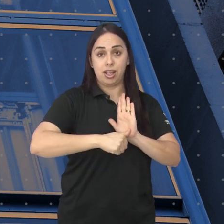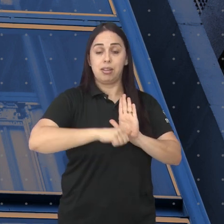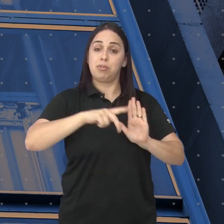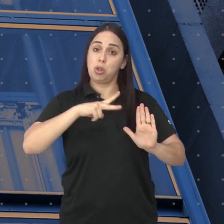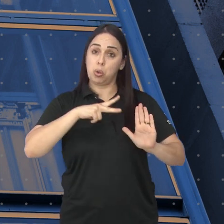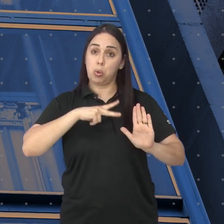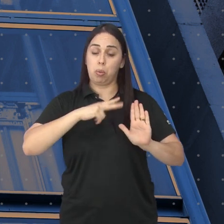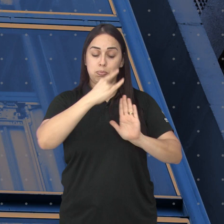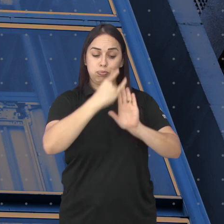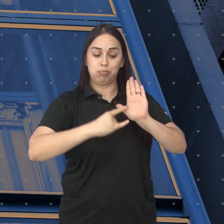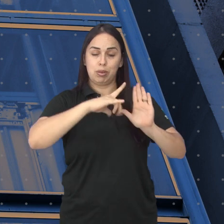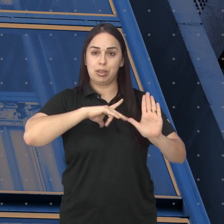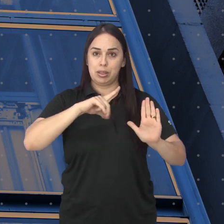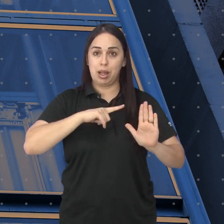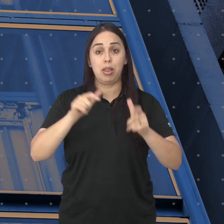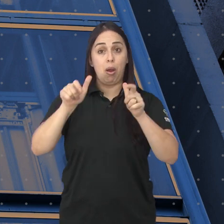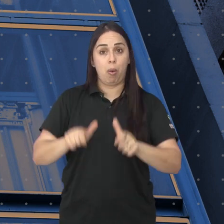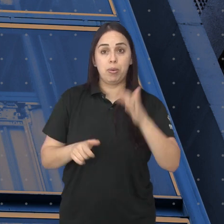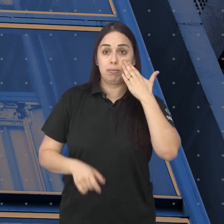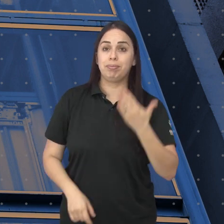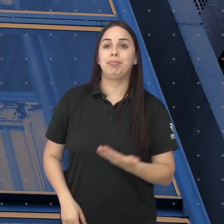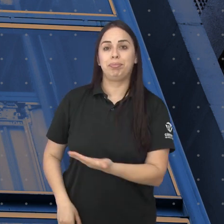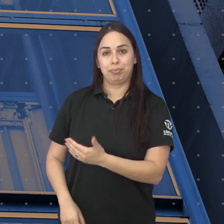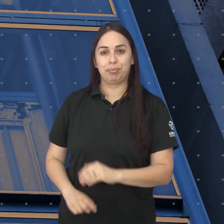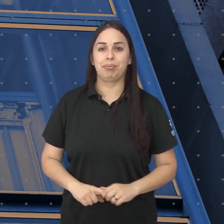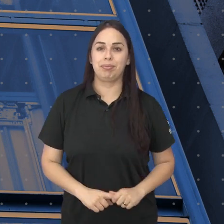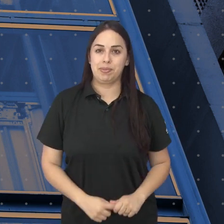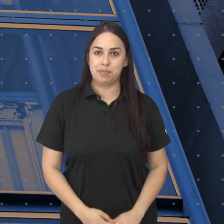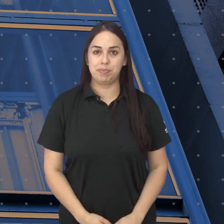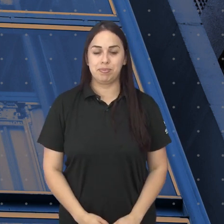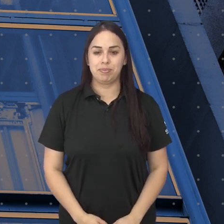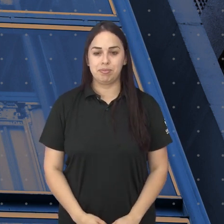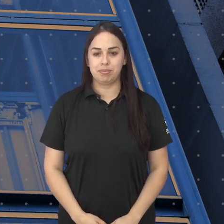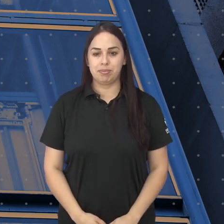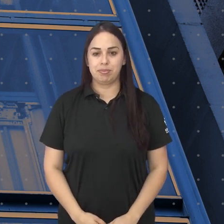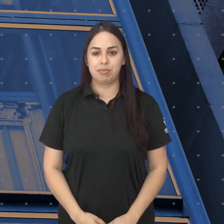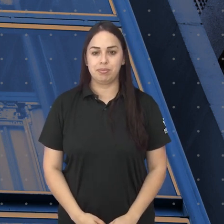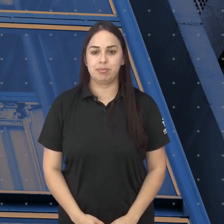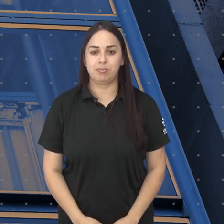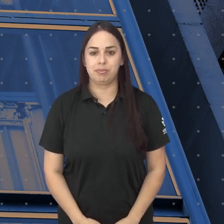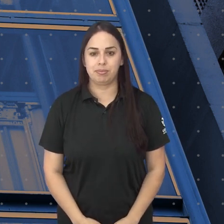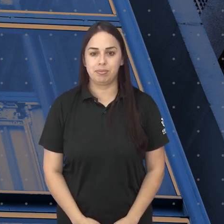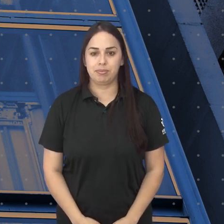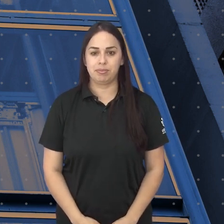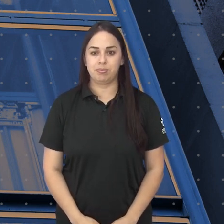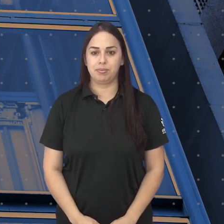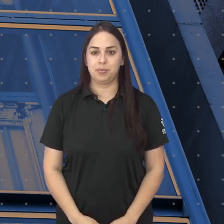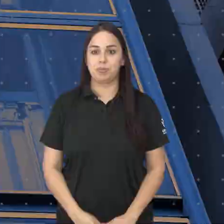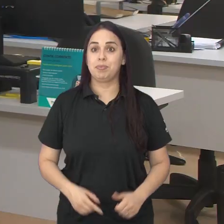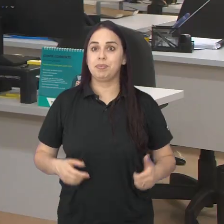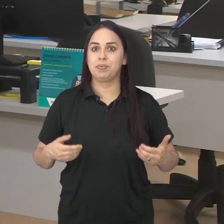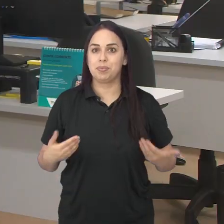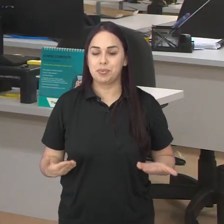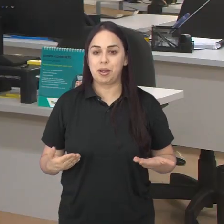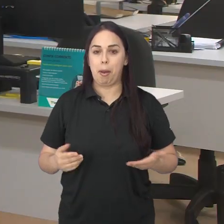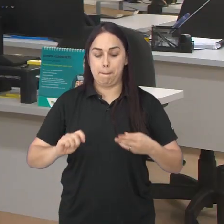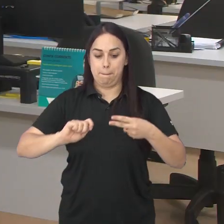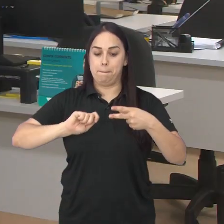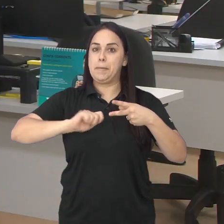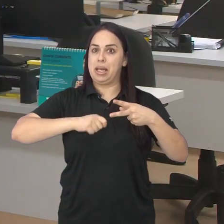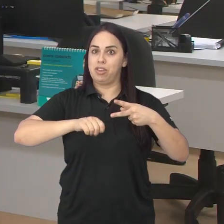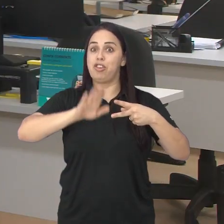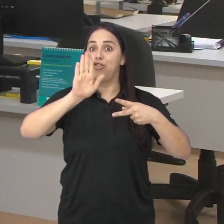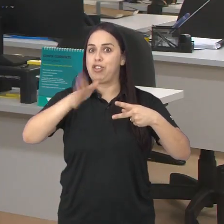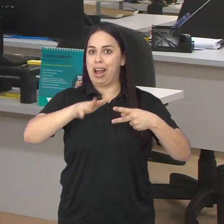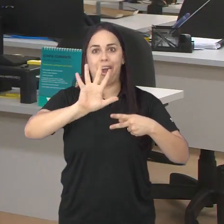cartão cidadão. O PAT fica na Praça Afonso Pena, número 175, no centro. O Pix já é